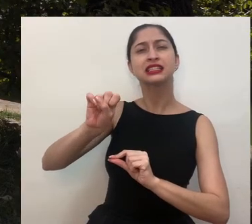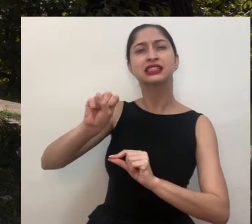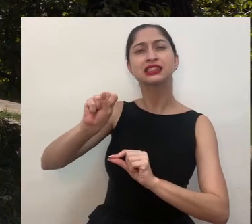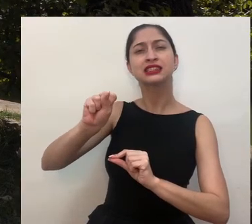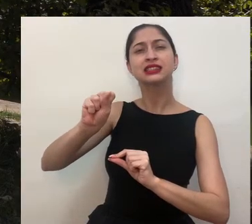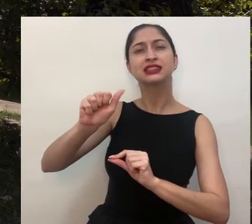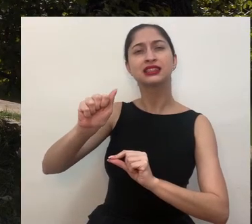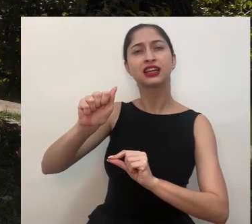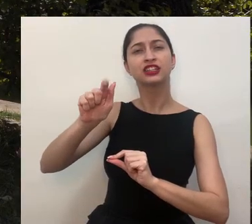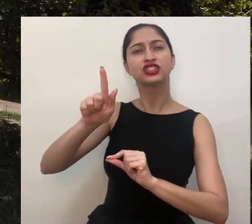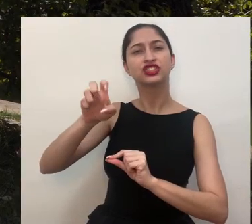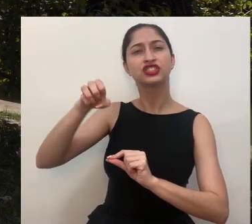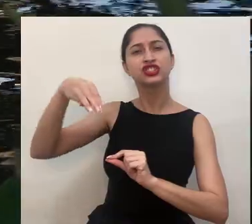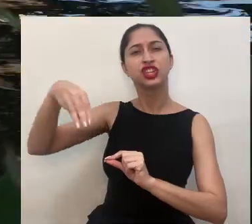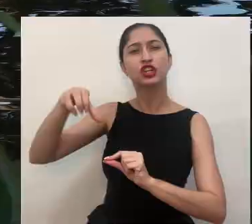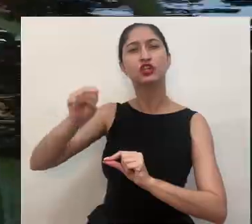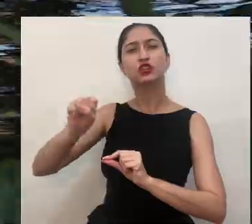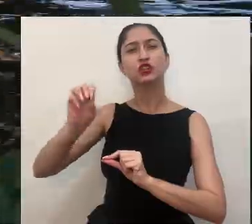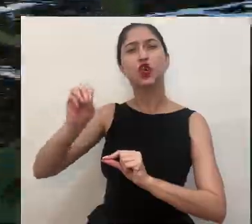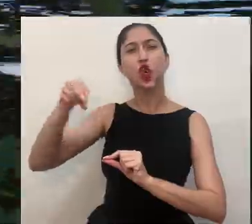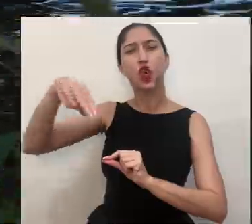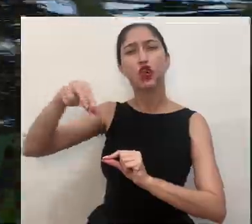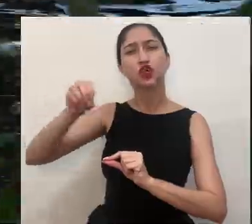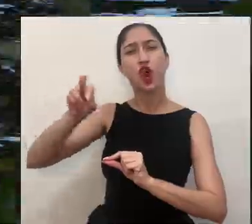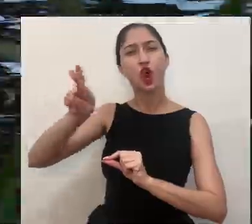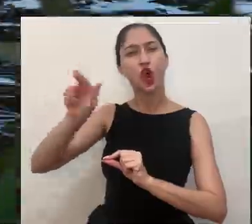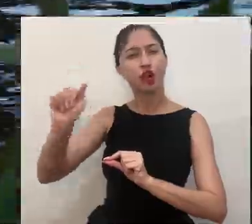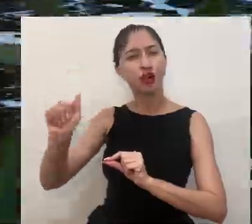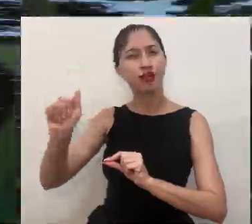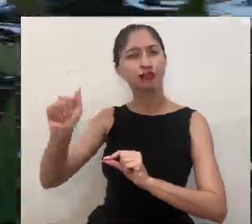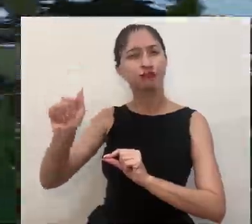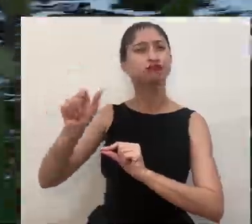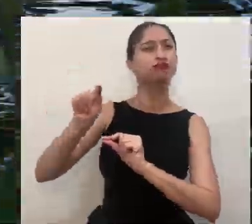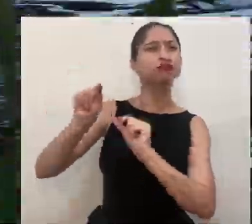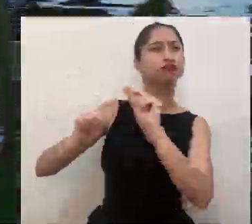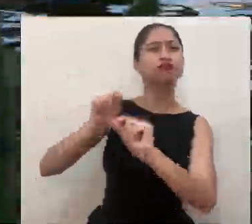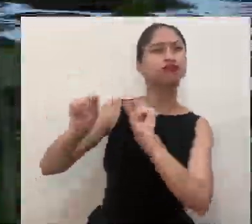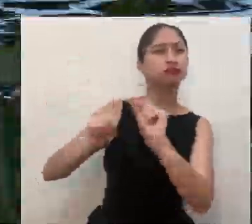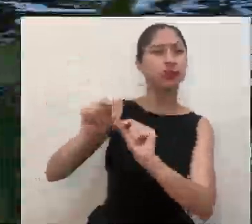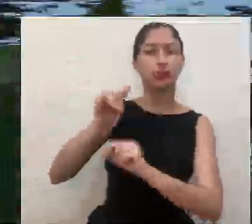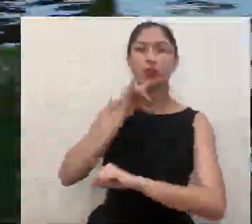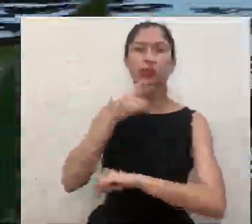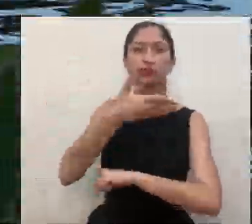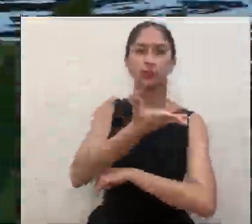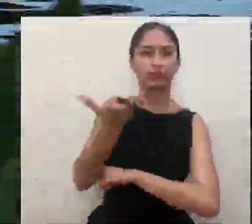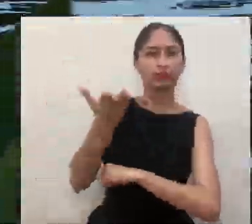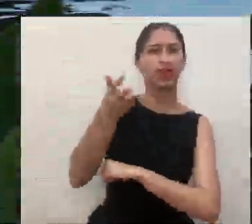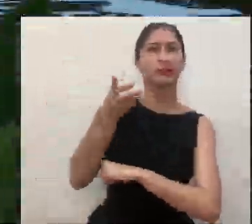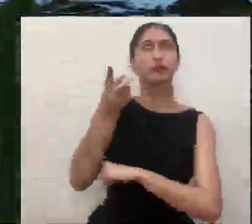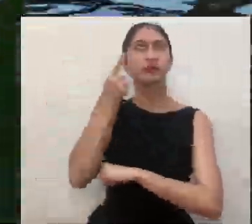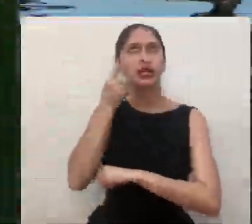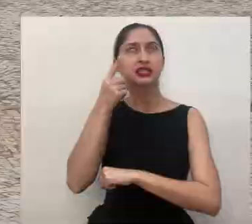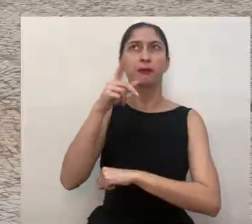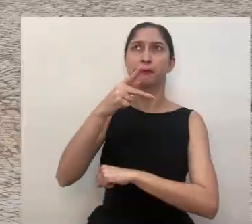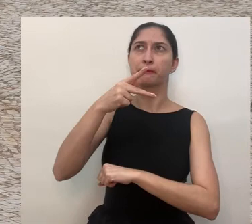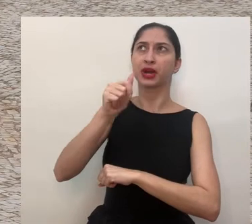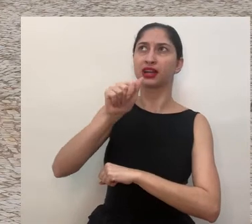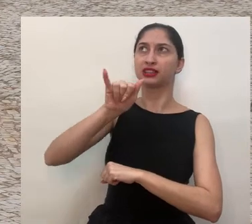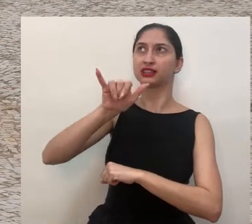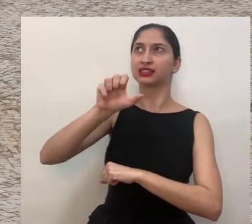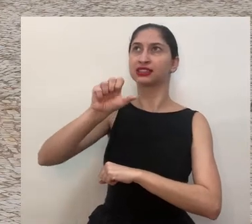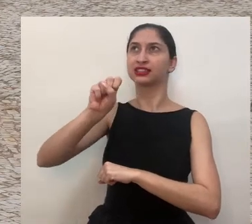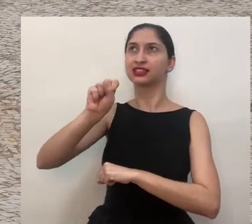a imagem de um lugar bonito, uma fotografia, um cartão postal ou a lembrança de uma viagem que gostamos